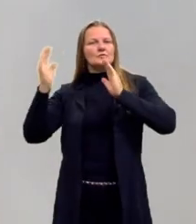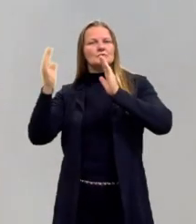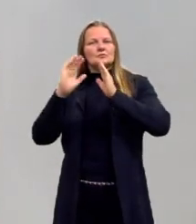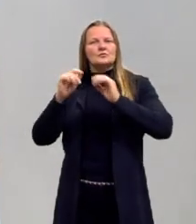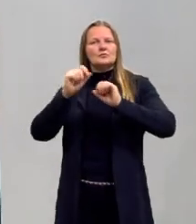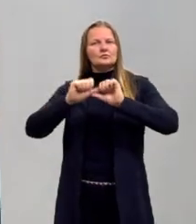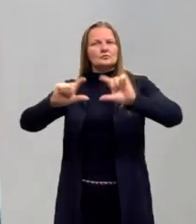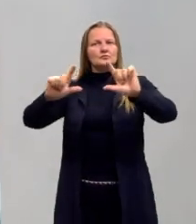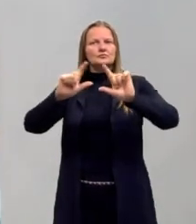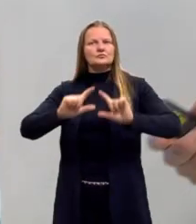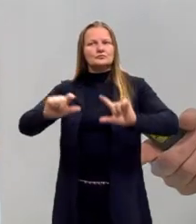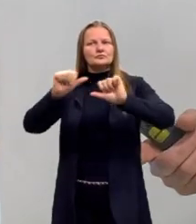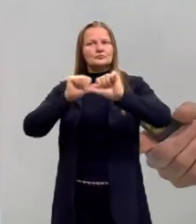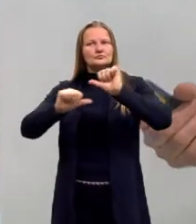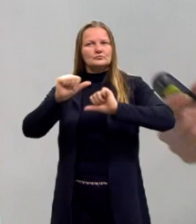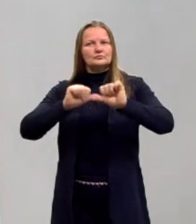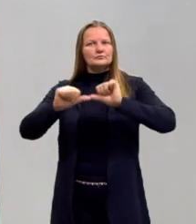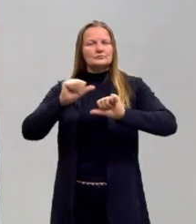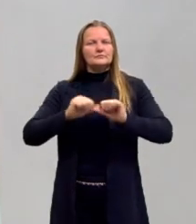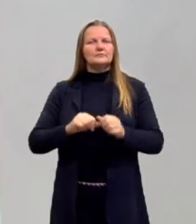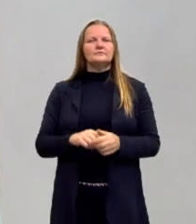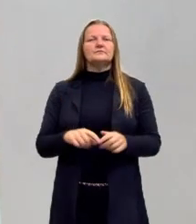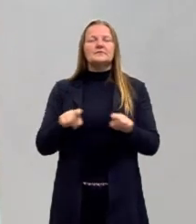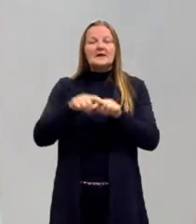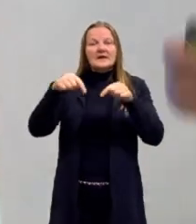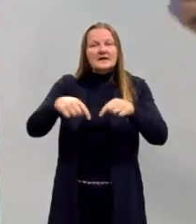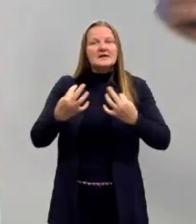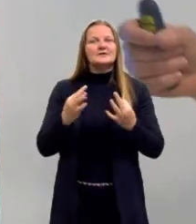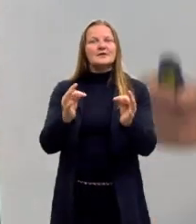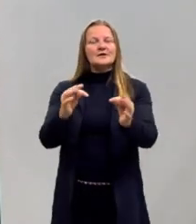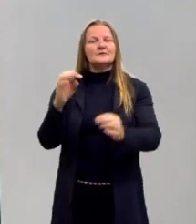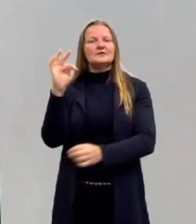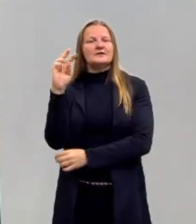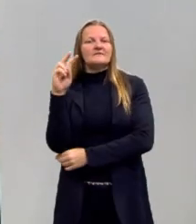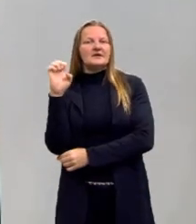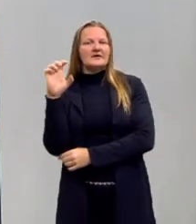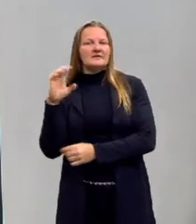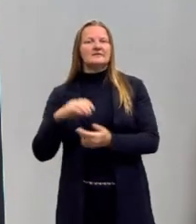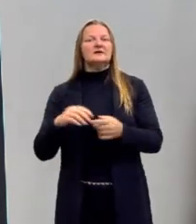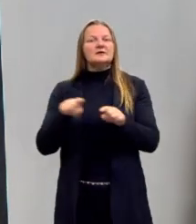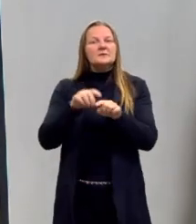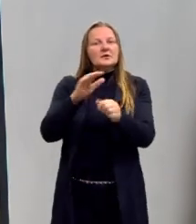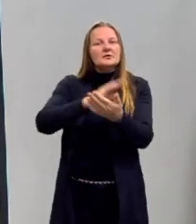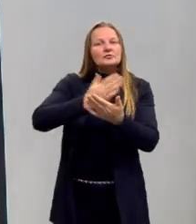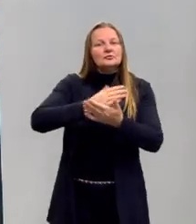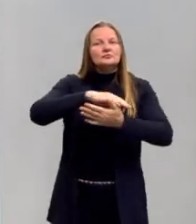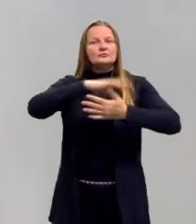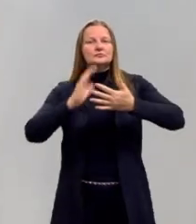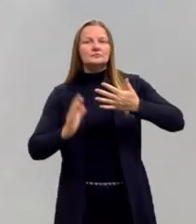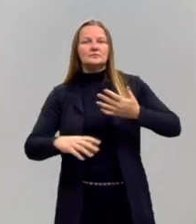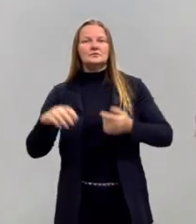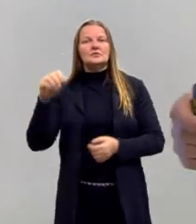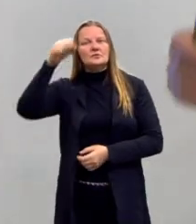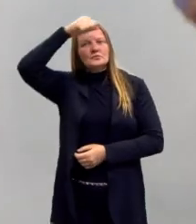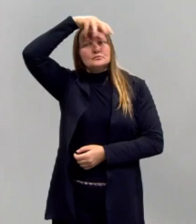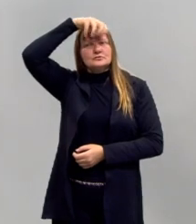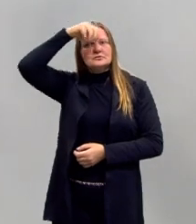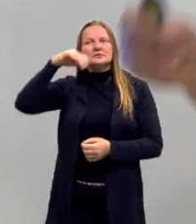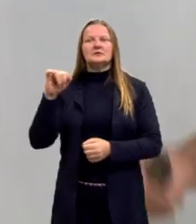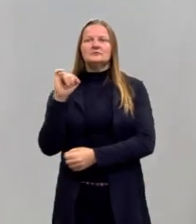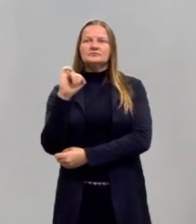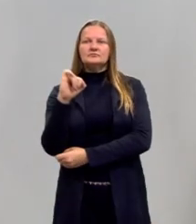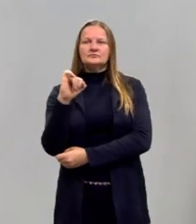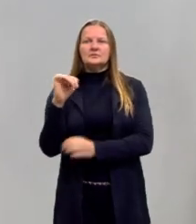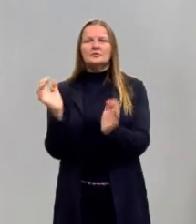que vão passando toda Equipe técnica da TV e também as intérpretes e Libras a e a Lucineia